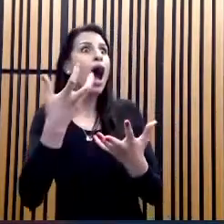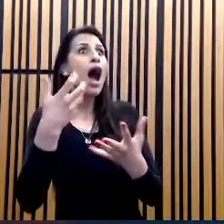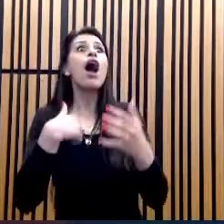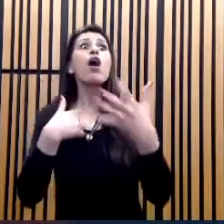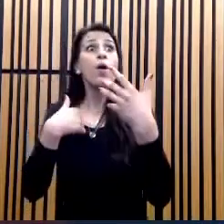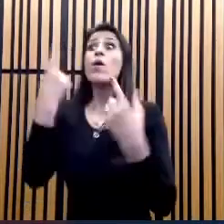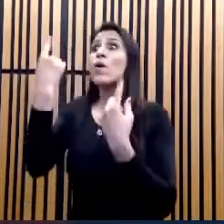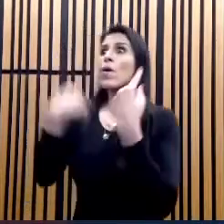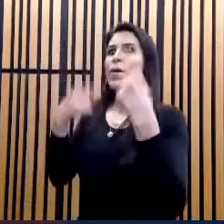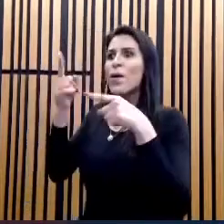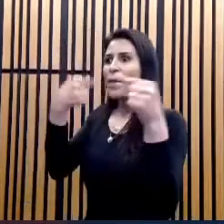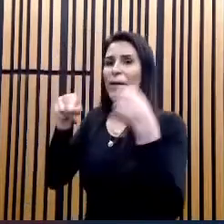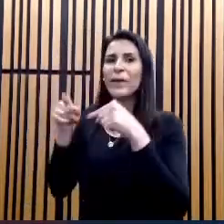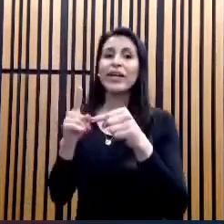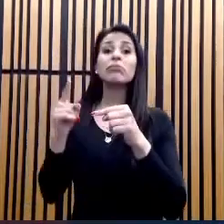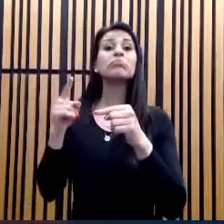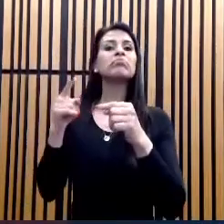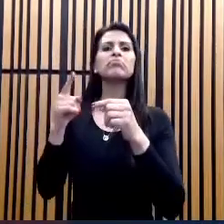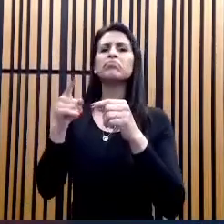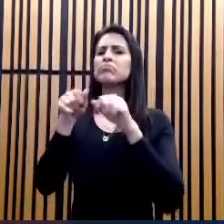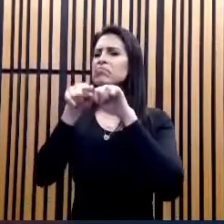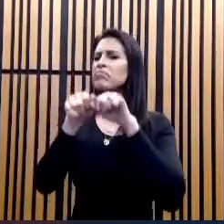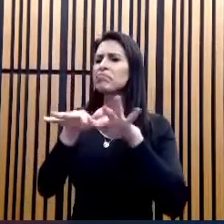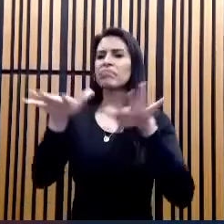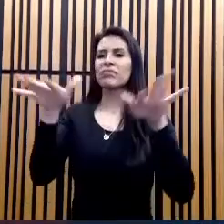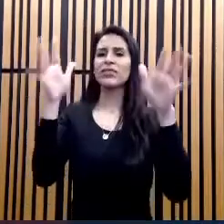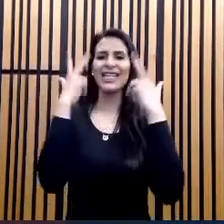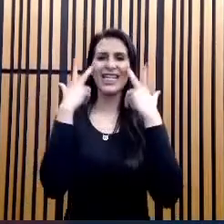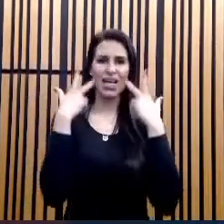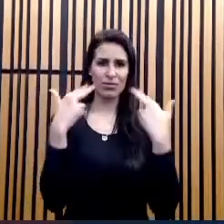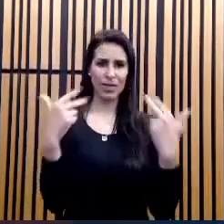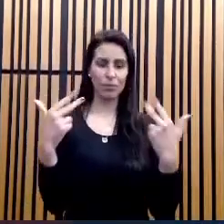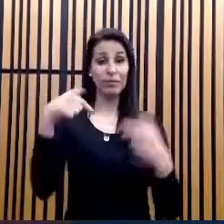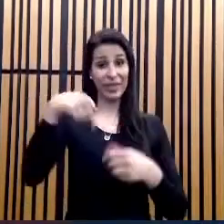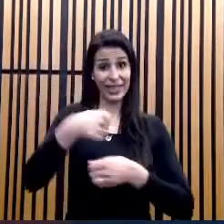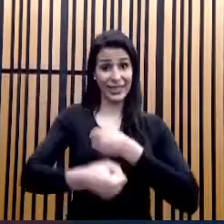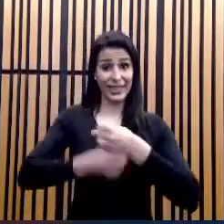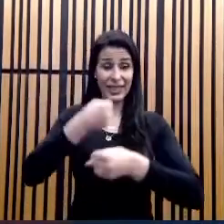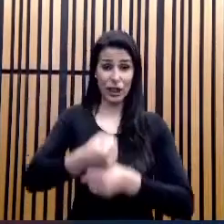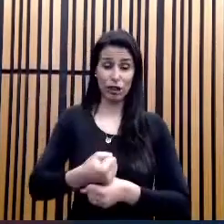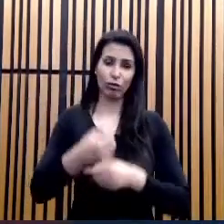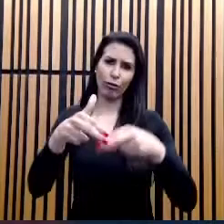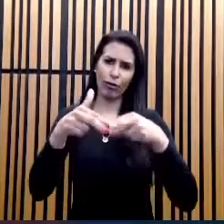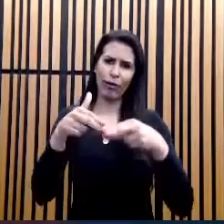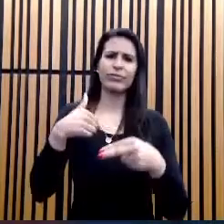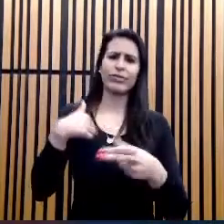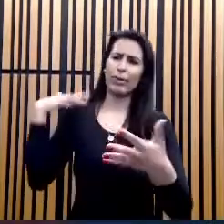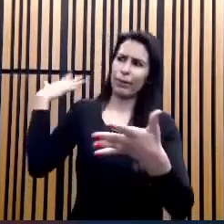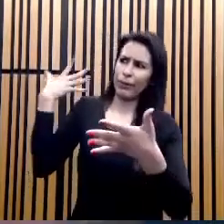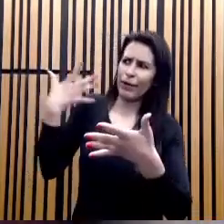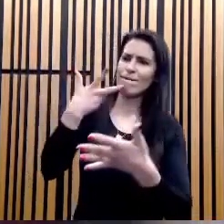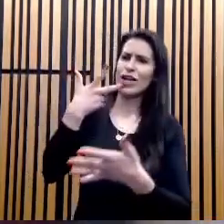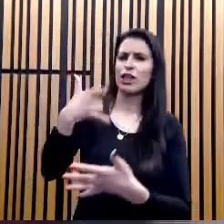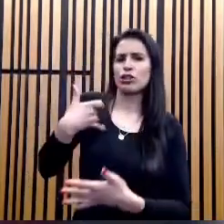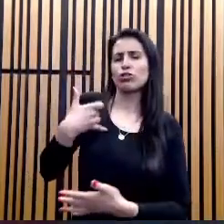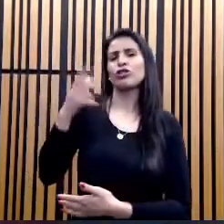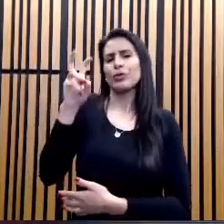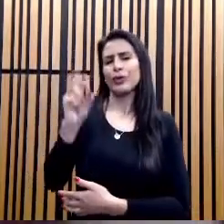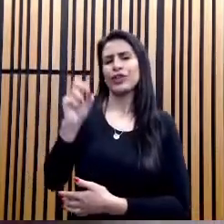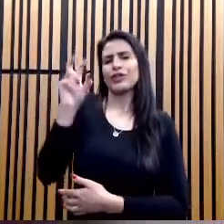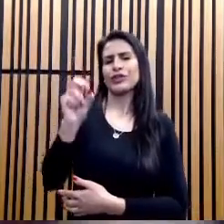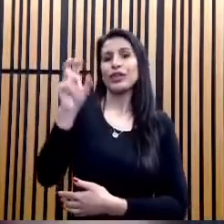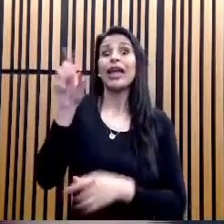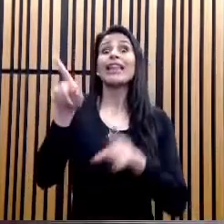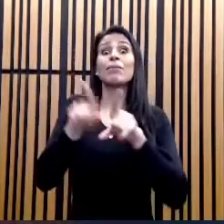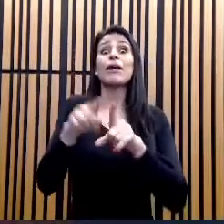e natural. Esse ano, depois de tanto falar dos meus 50 anos, e no dia dos meus 50 anos eu